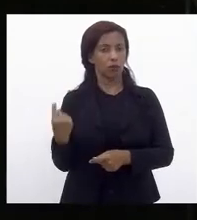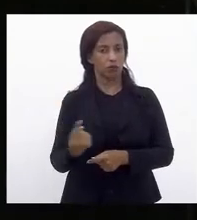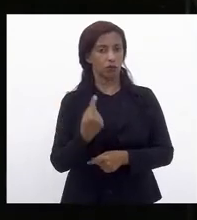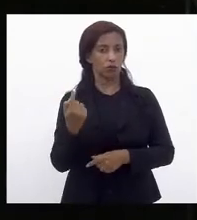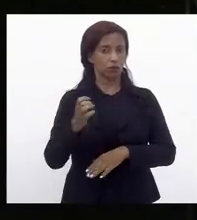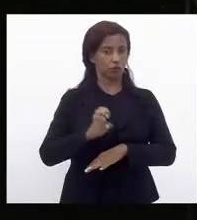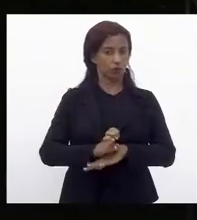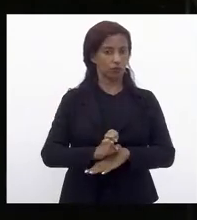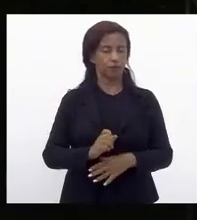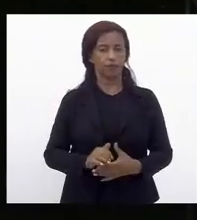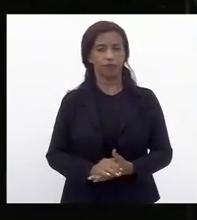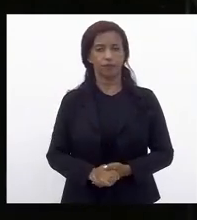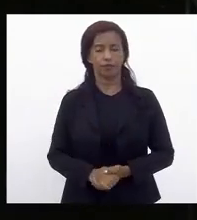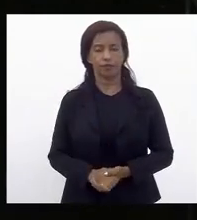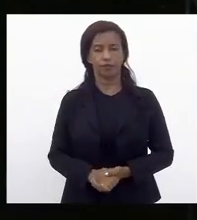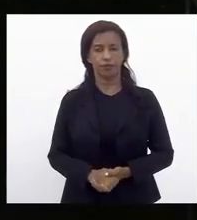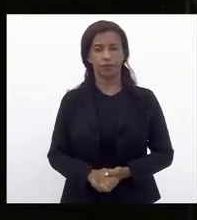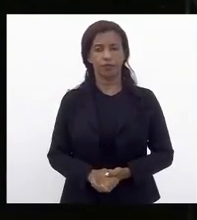Estado.